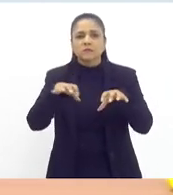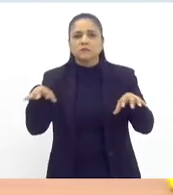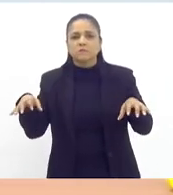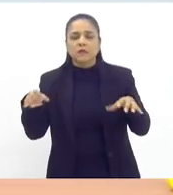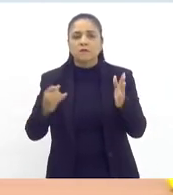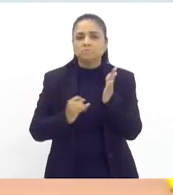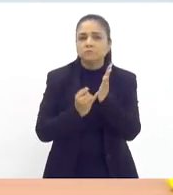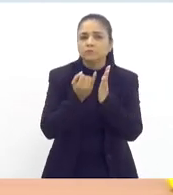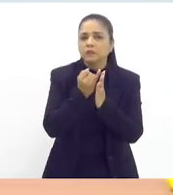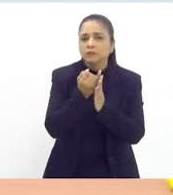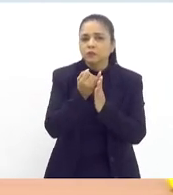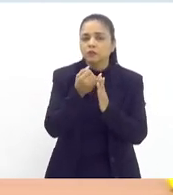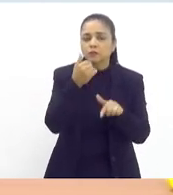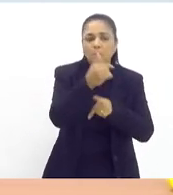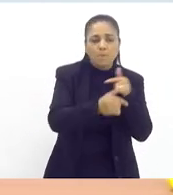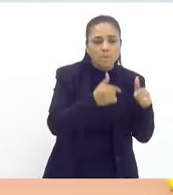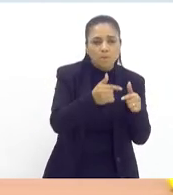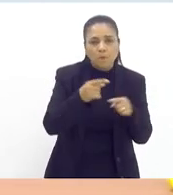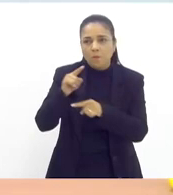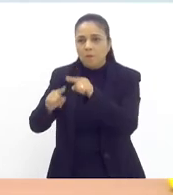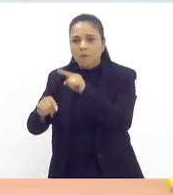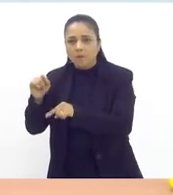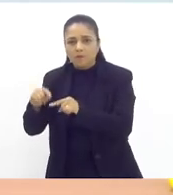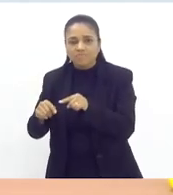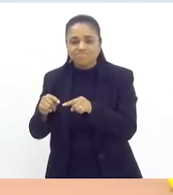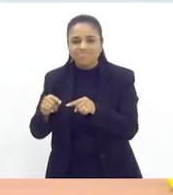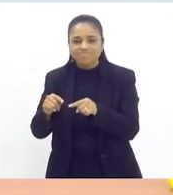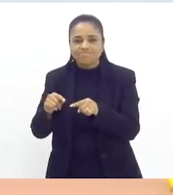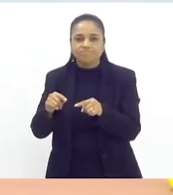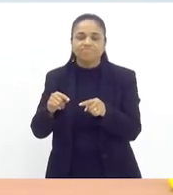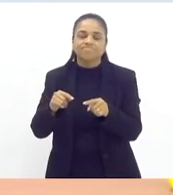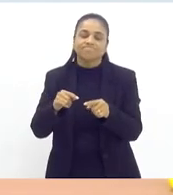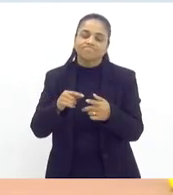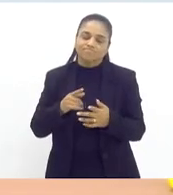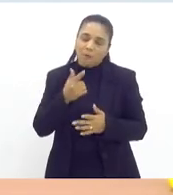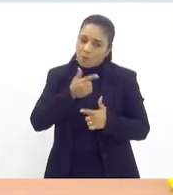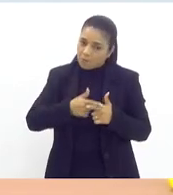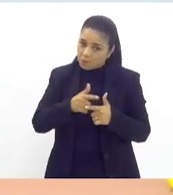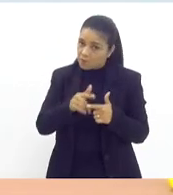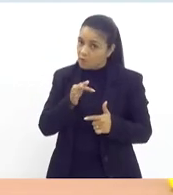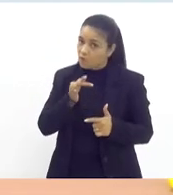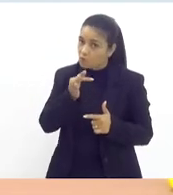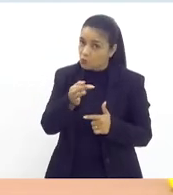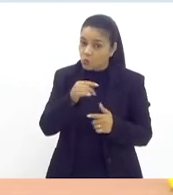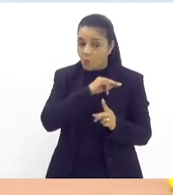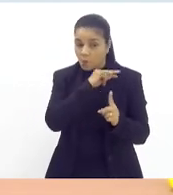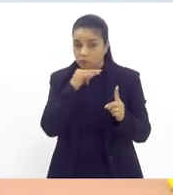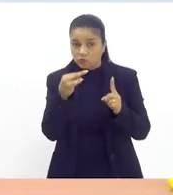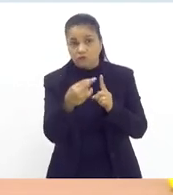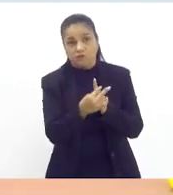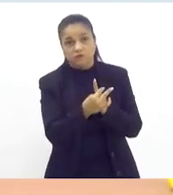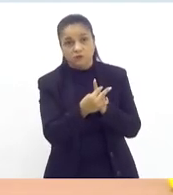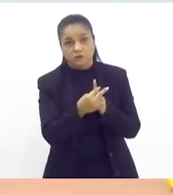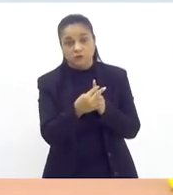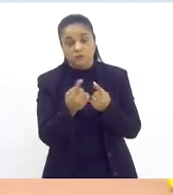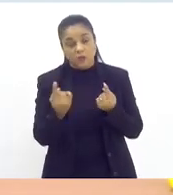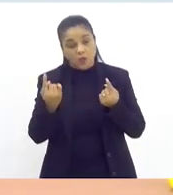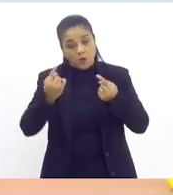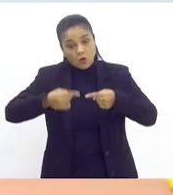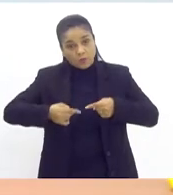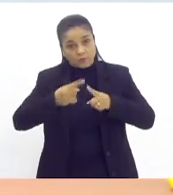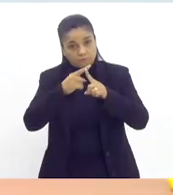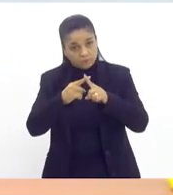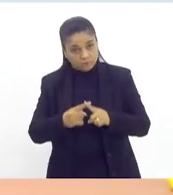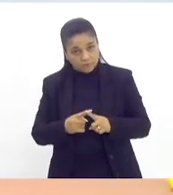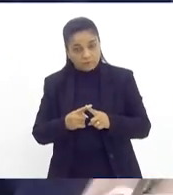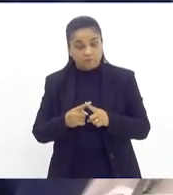e serviço. Tributar serviço separado de mercadoria tem consequências do ponto de vista da competitividade, da eficiência